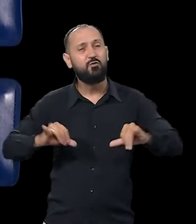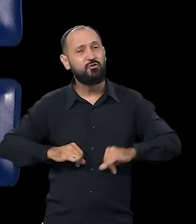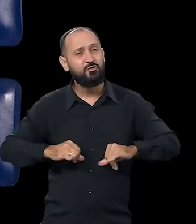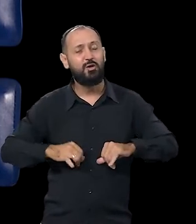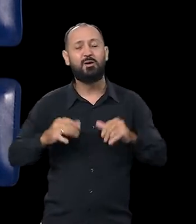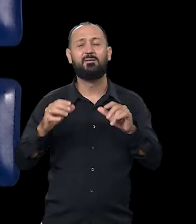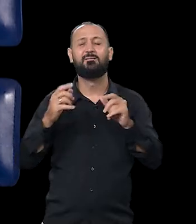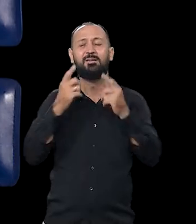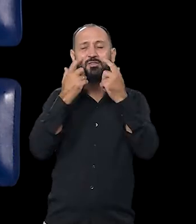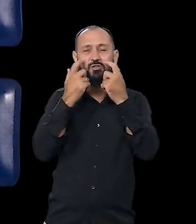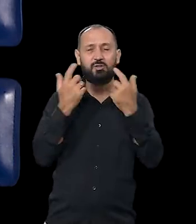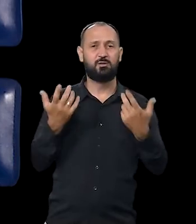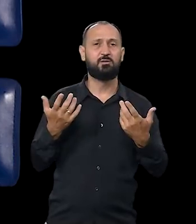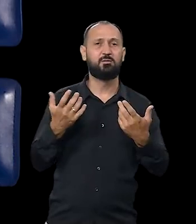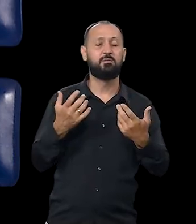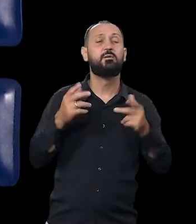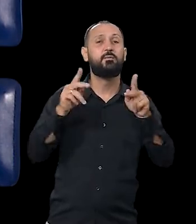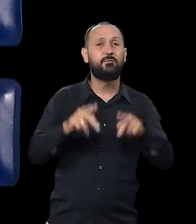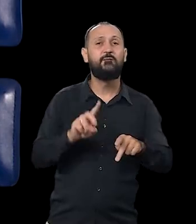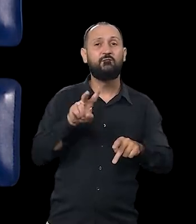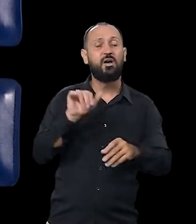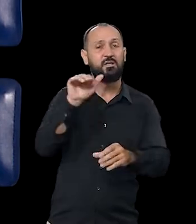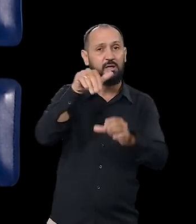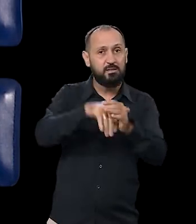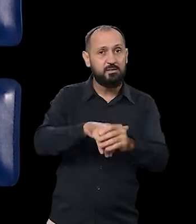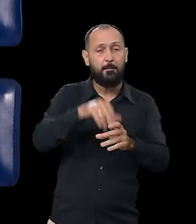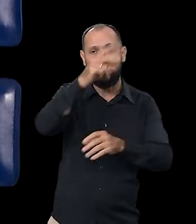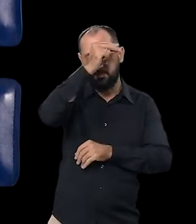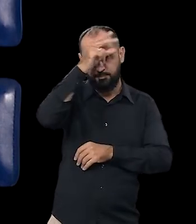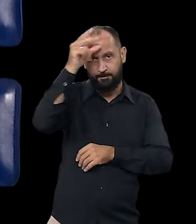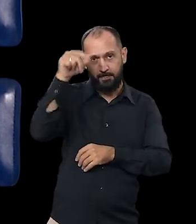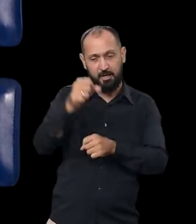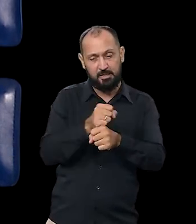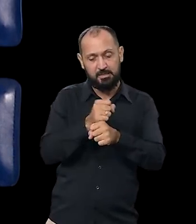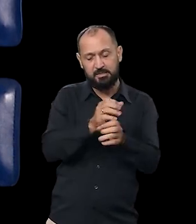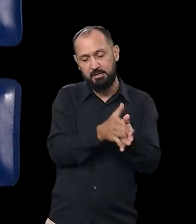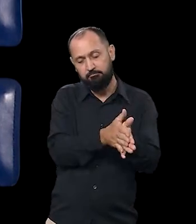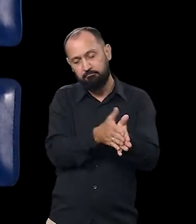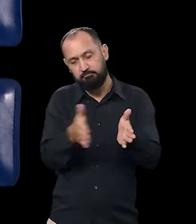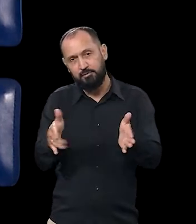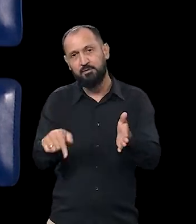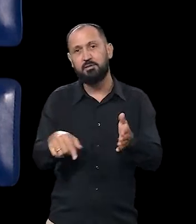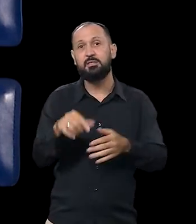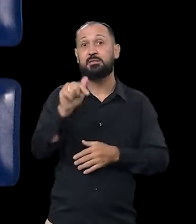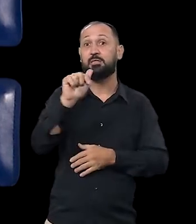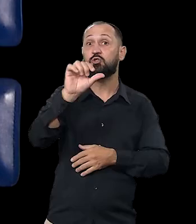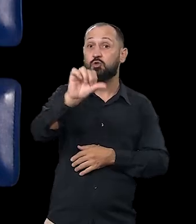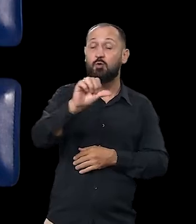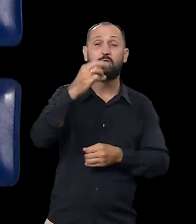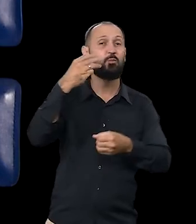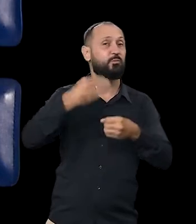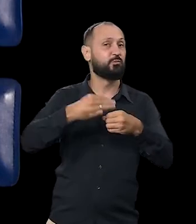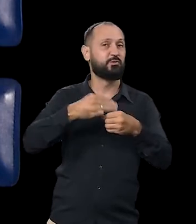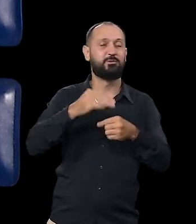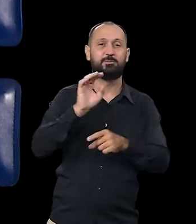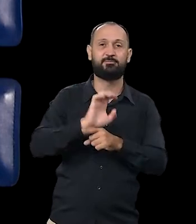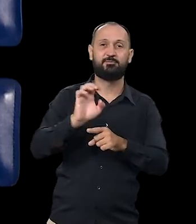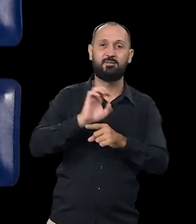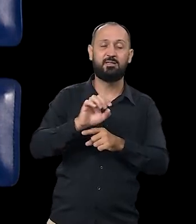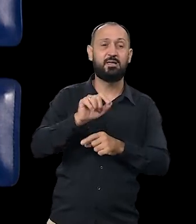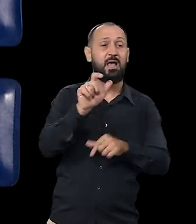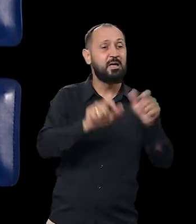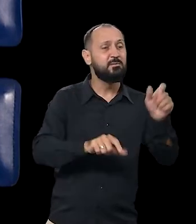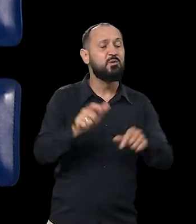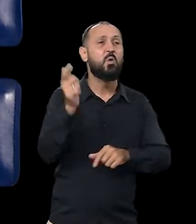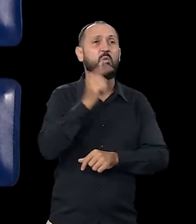o povo sofre. Então, que a população, nós teremos eleições para prefeitos nesse ano, nos 79 municípios do